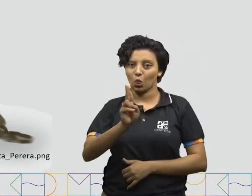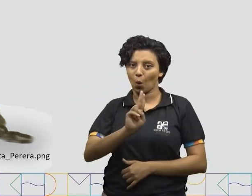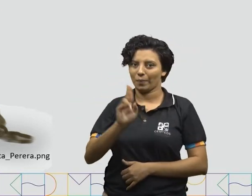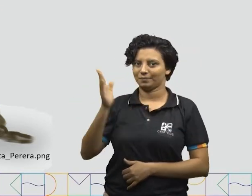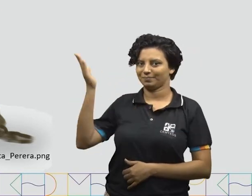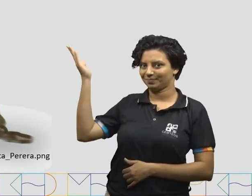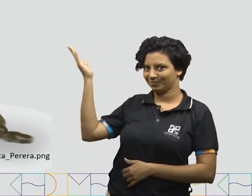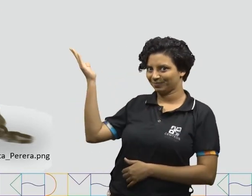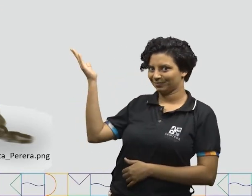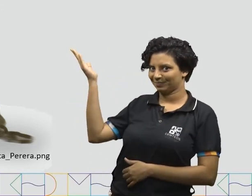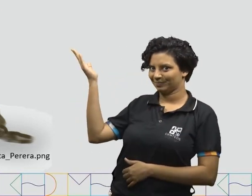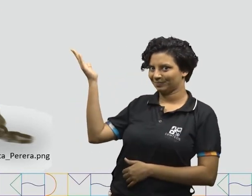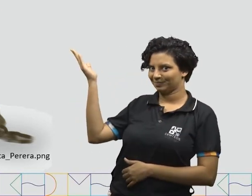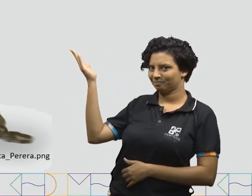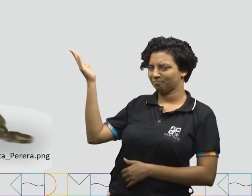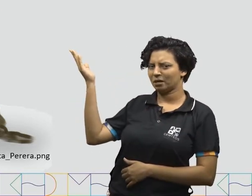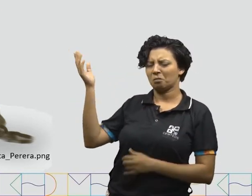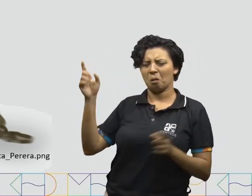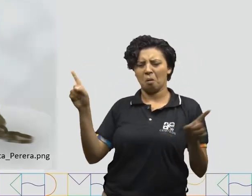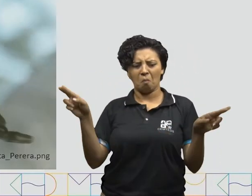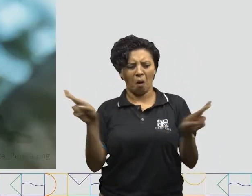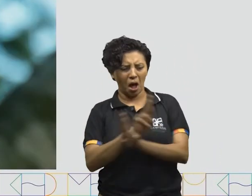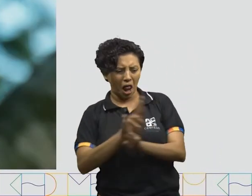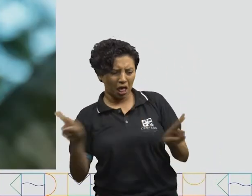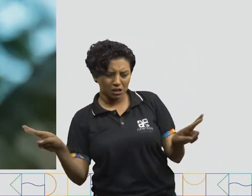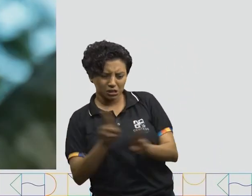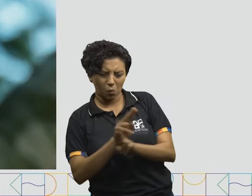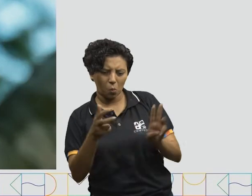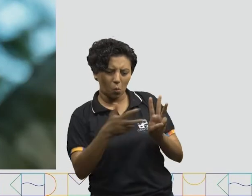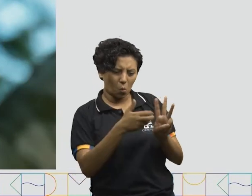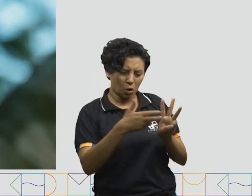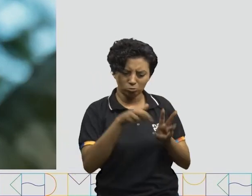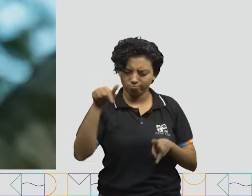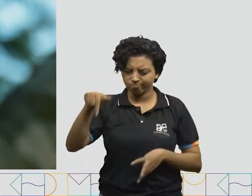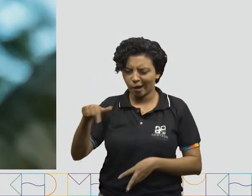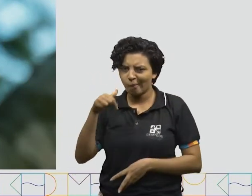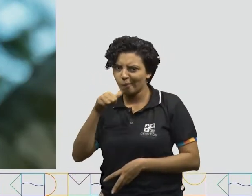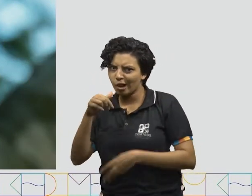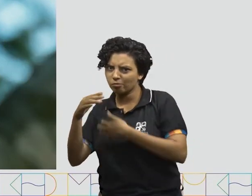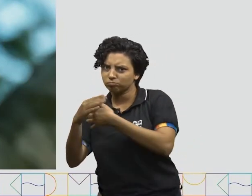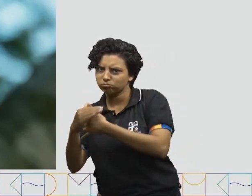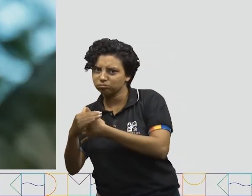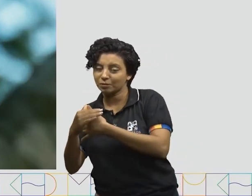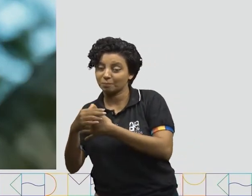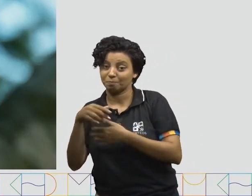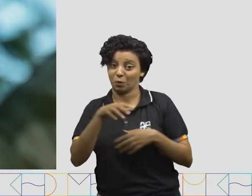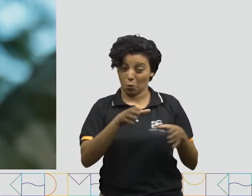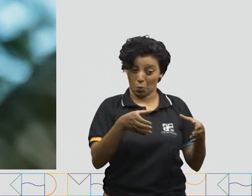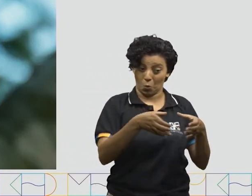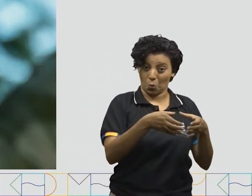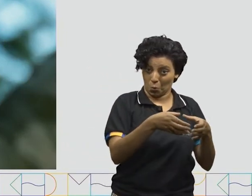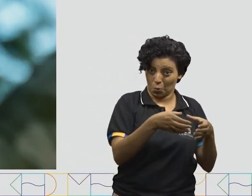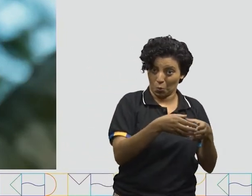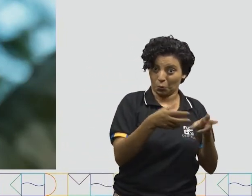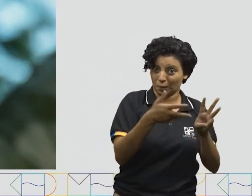E o que há de comum entre ela e os tupinambás? Os tupinambás não gostavam muito da ave saci, um pássaro também